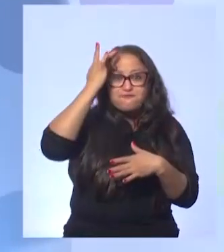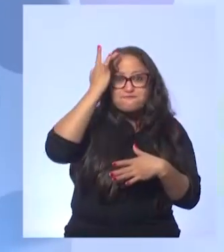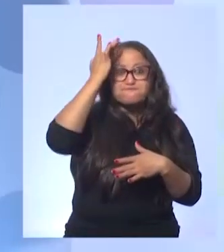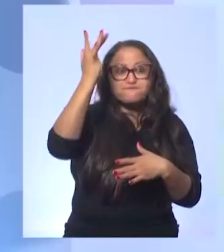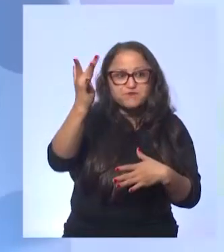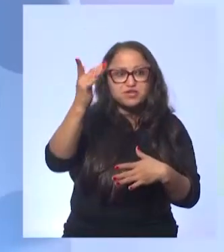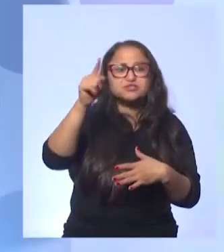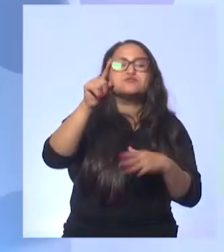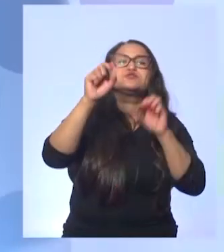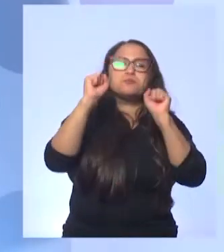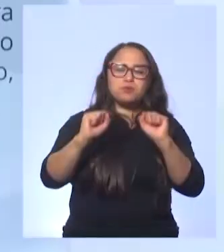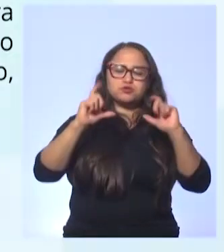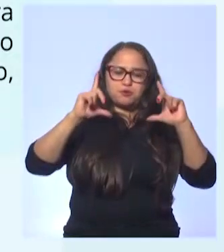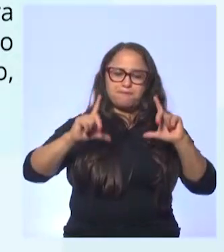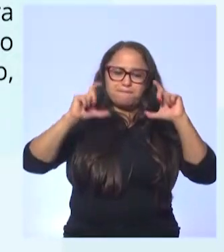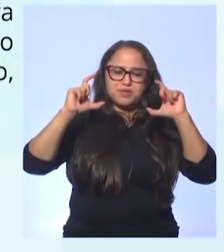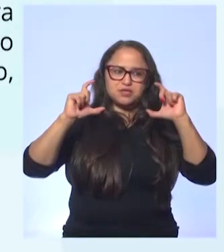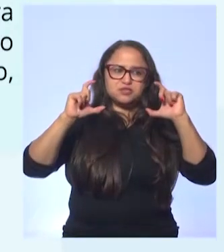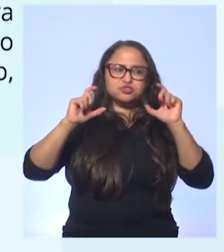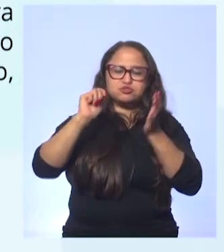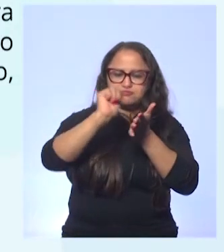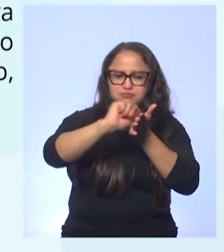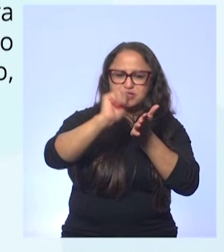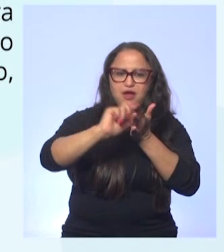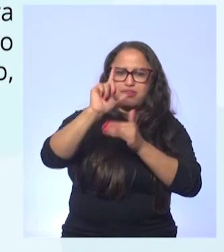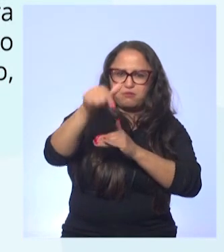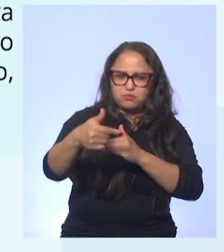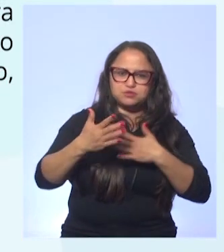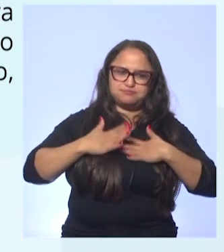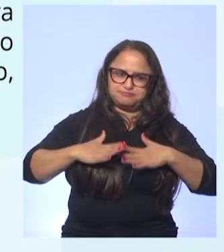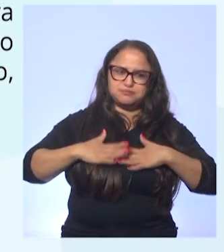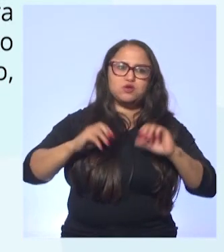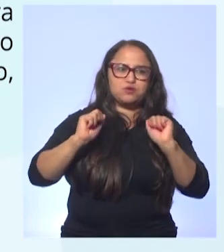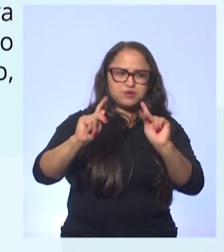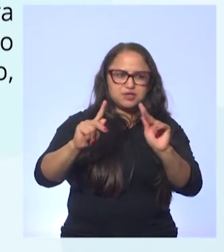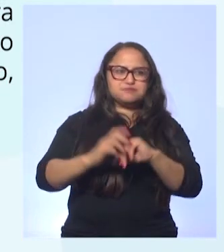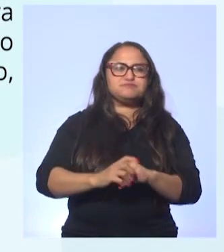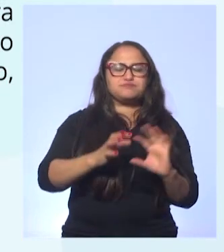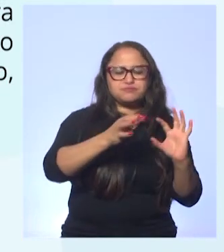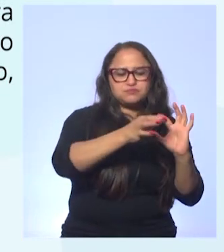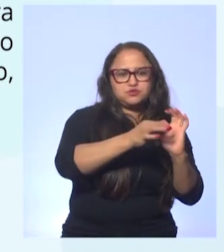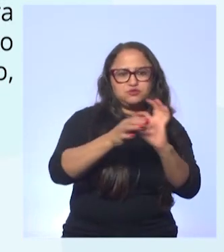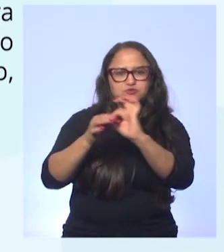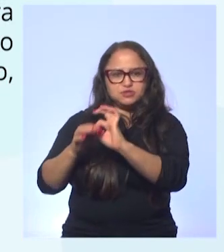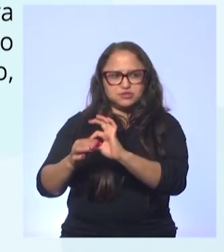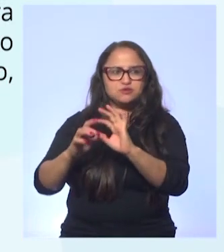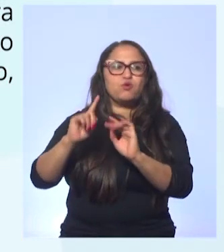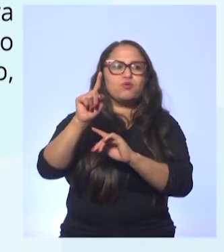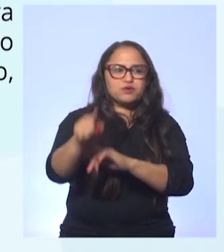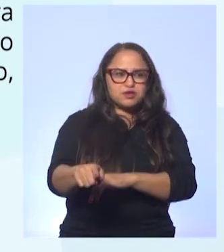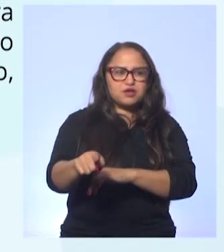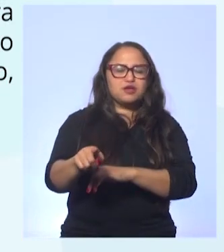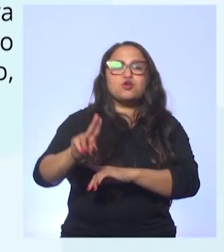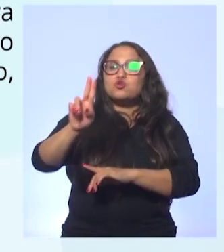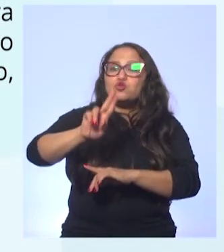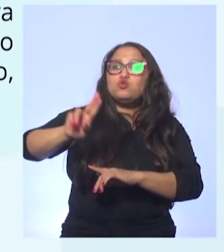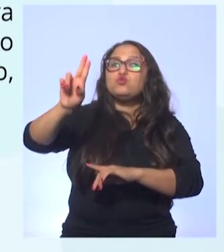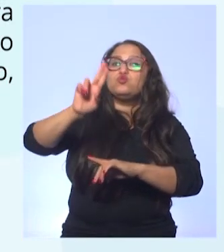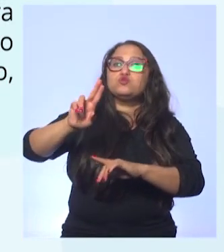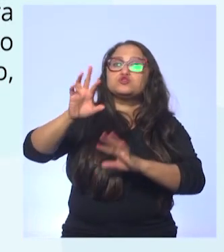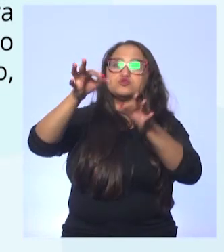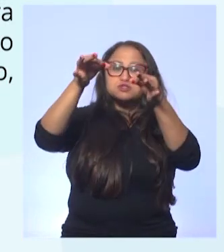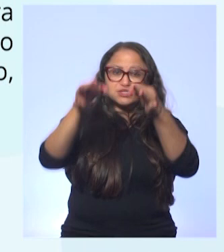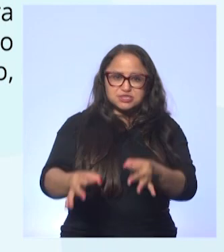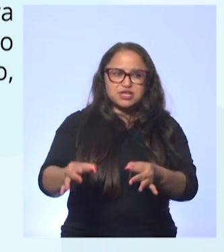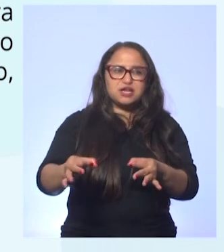também dar um print na tela e anotar depois com calma, tá bom? Então, vamos lá. Coesão textual consiste no uso correto